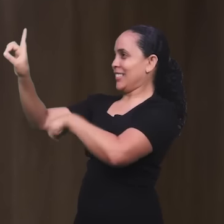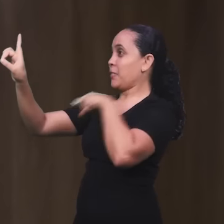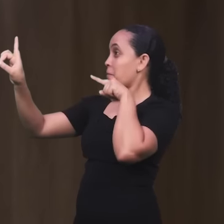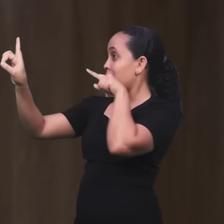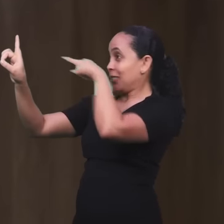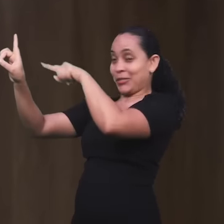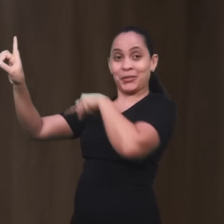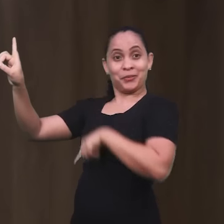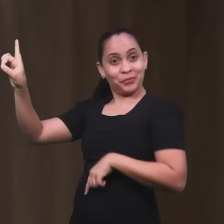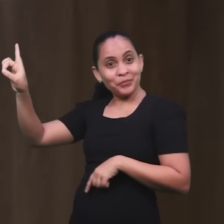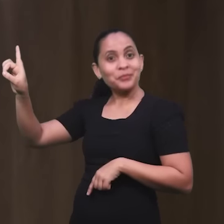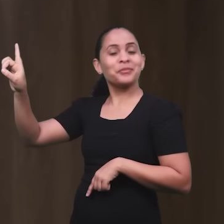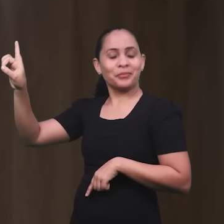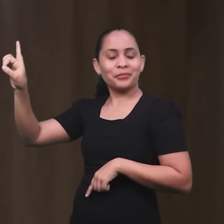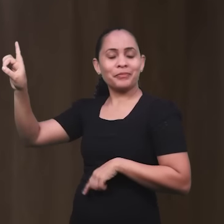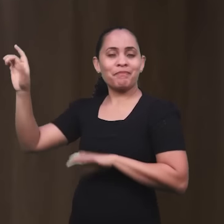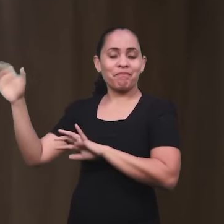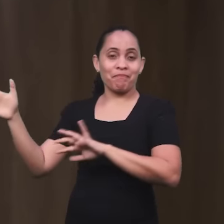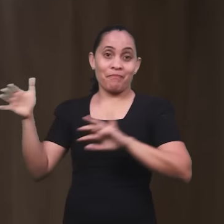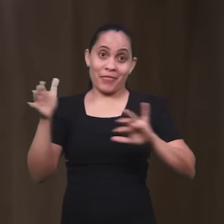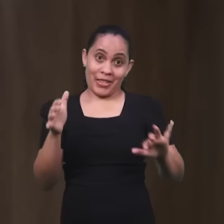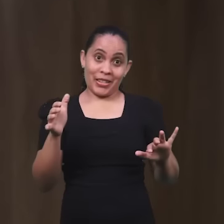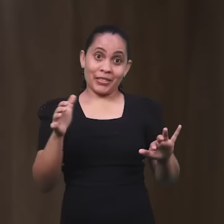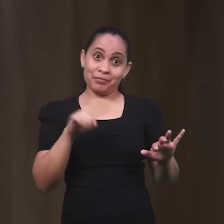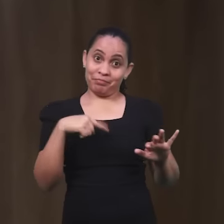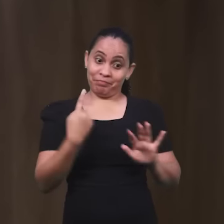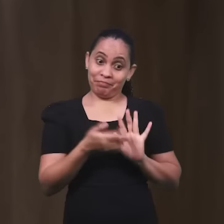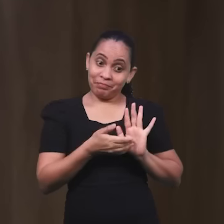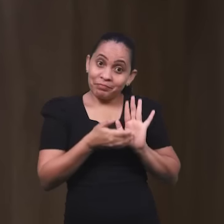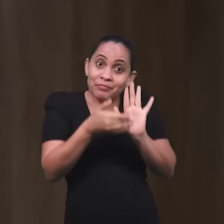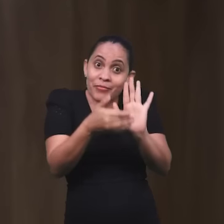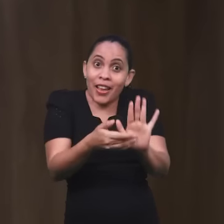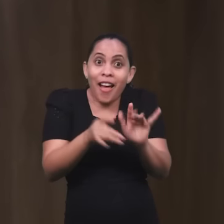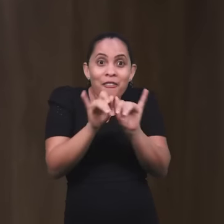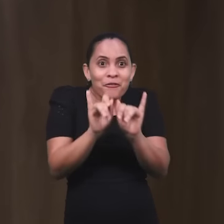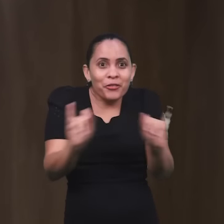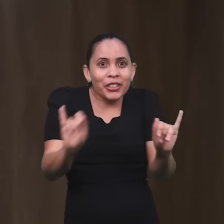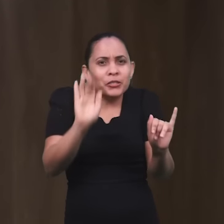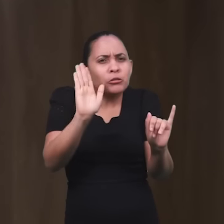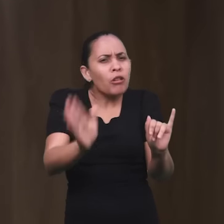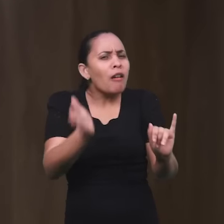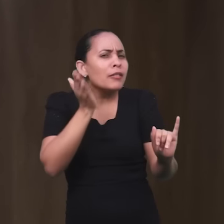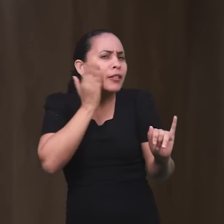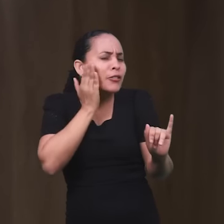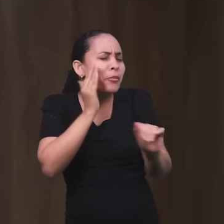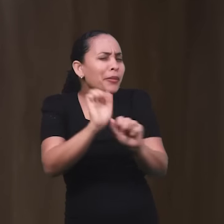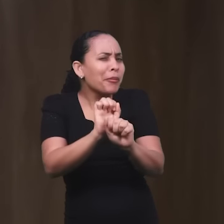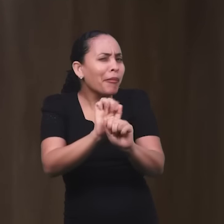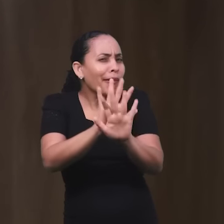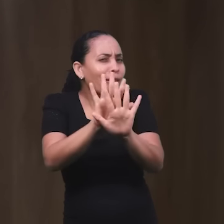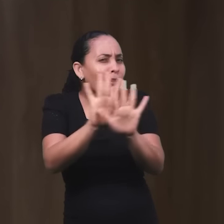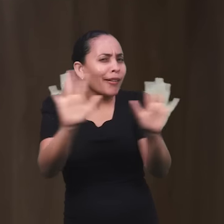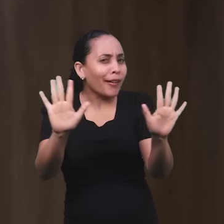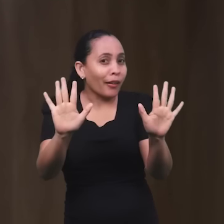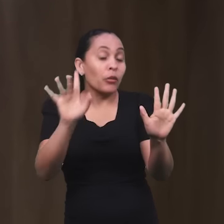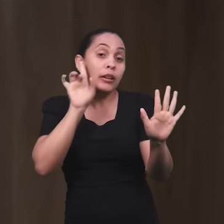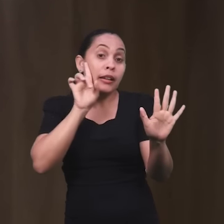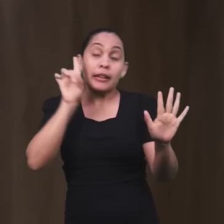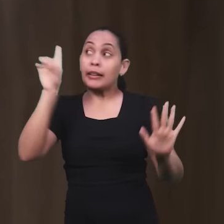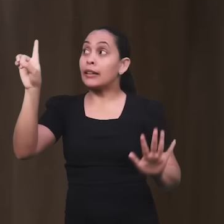que nesse comentário inicial já está muito claro que Deus